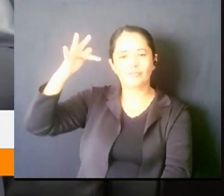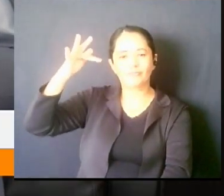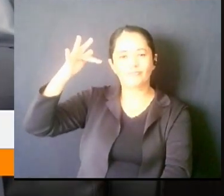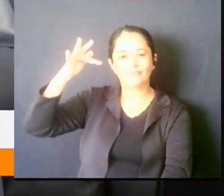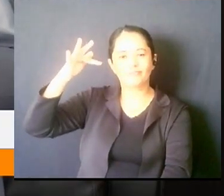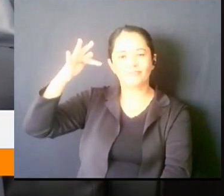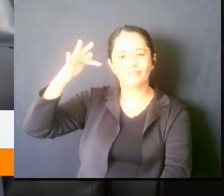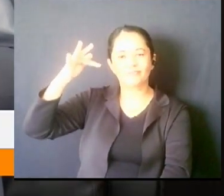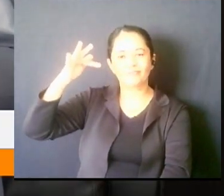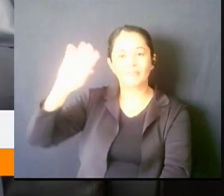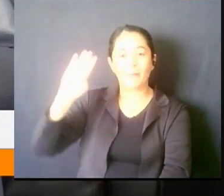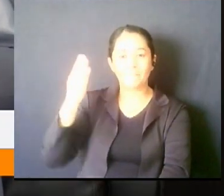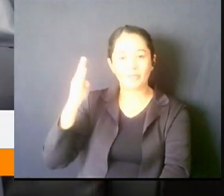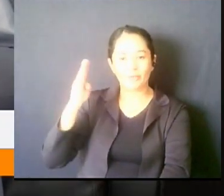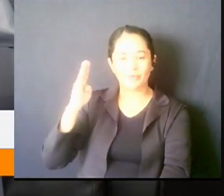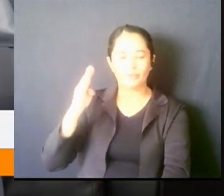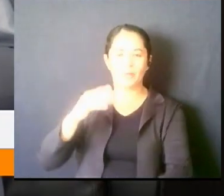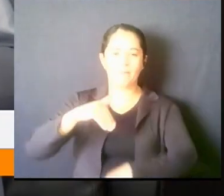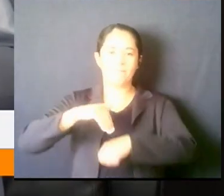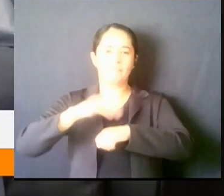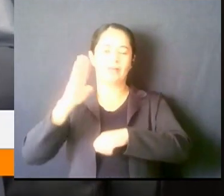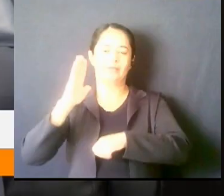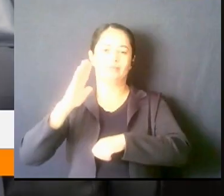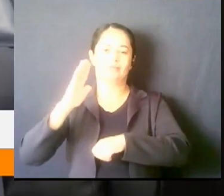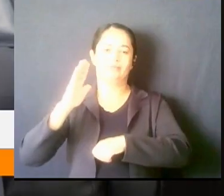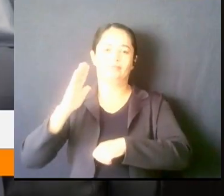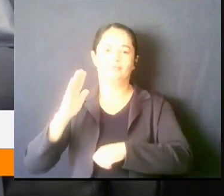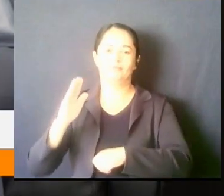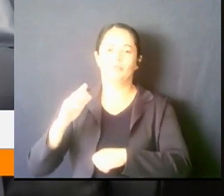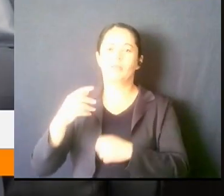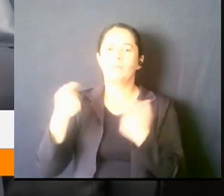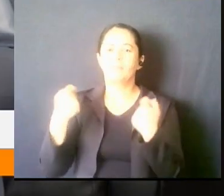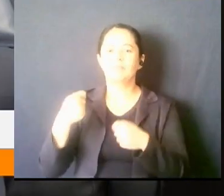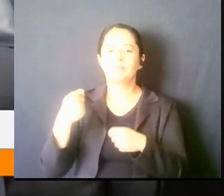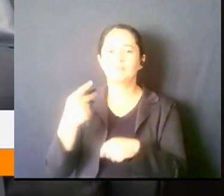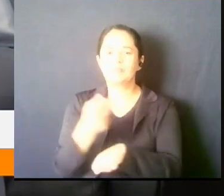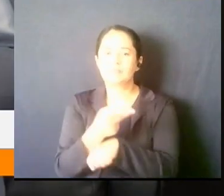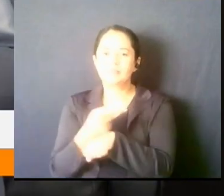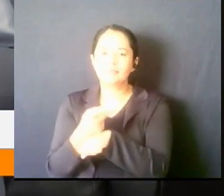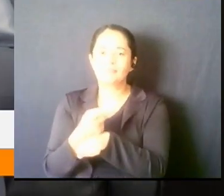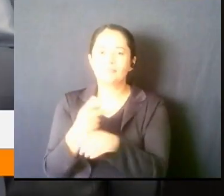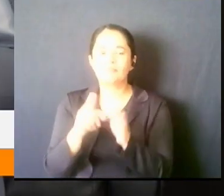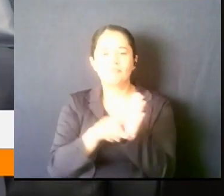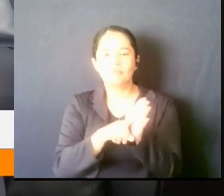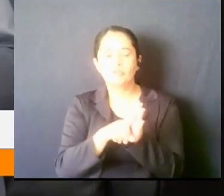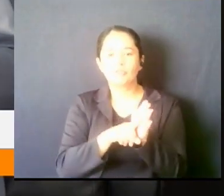isso que a gente tem que buscar com os nossos legisladores, com os nossos gestores,